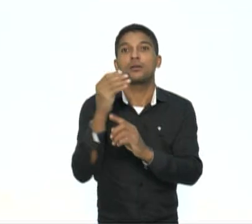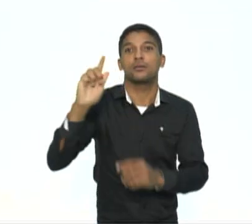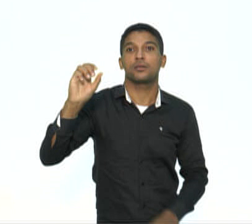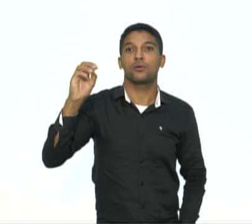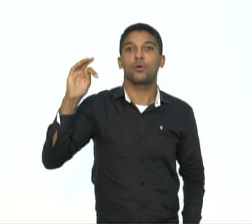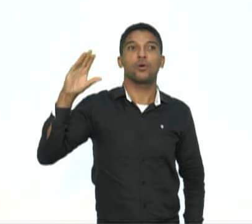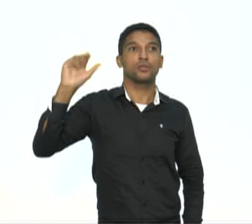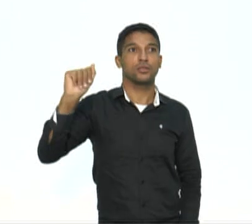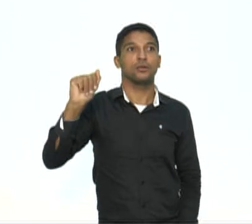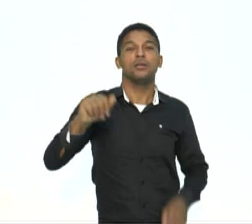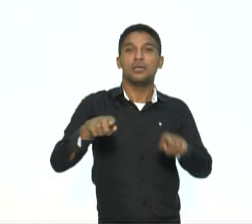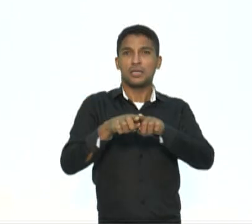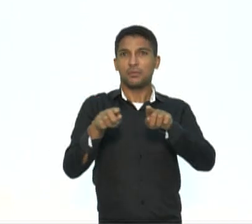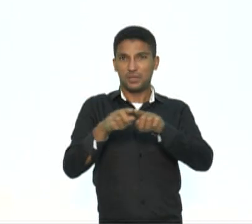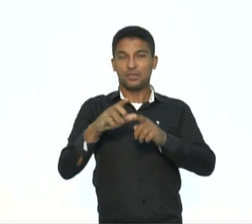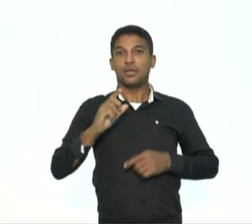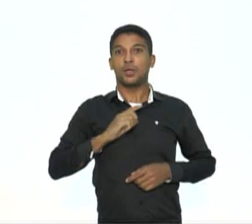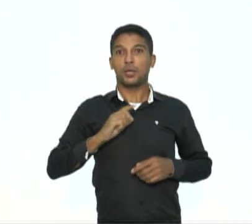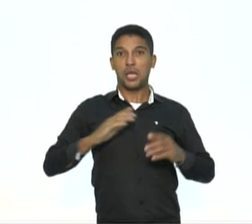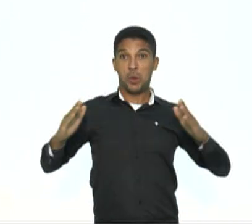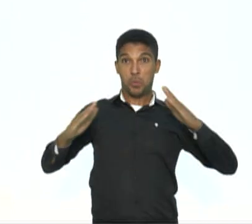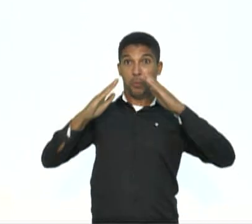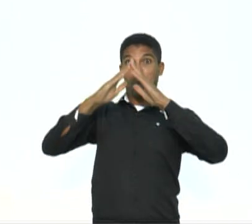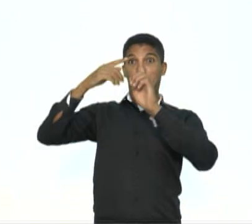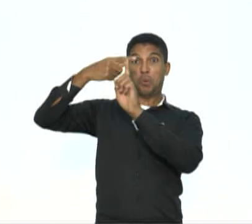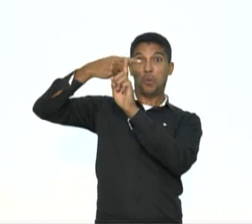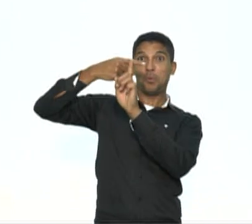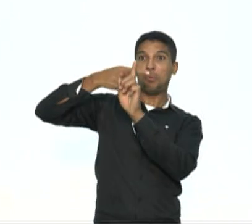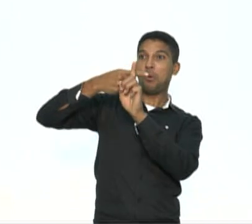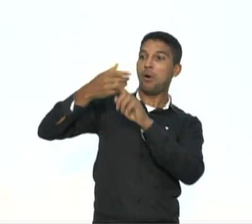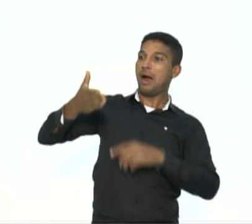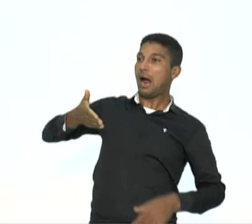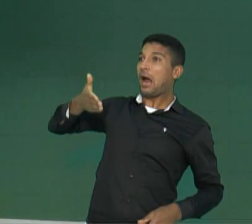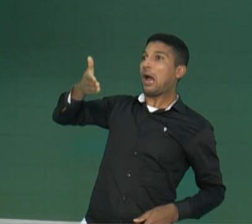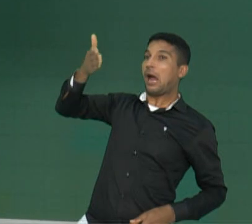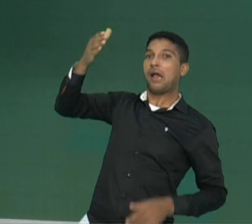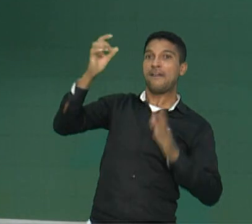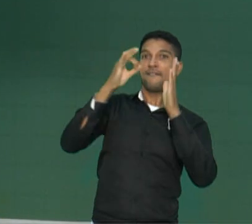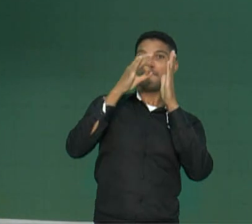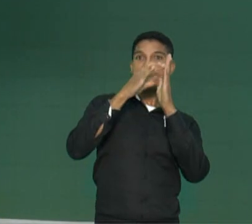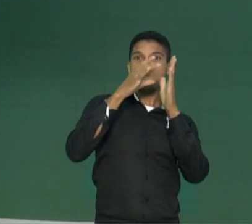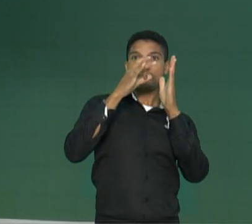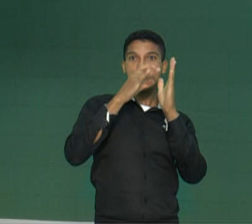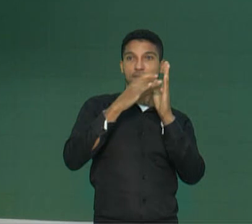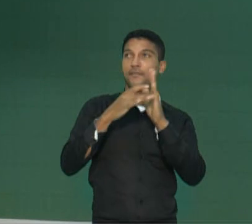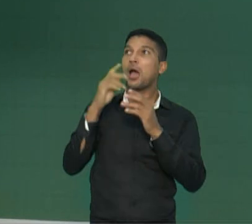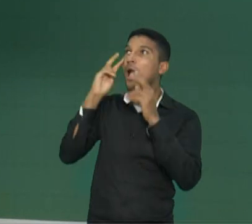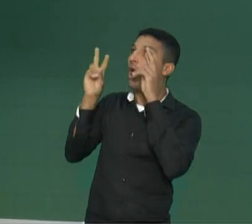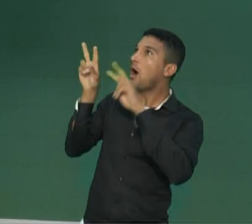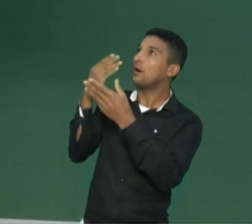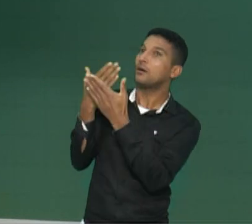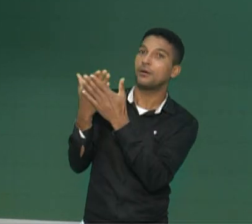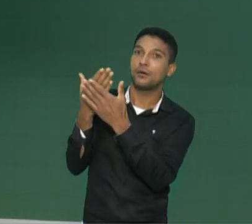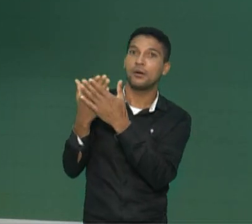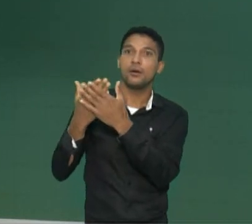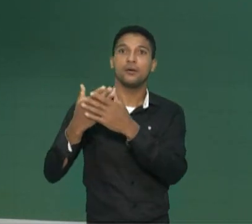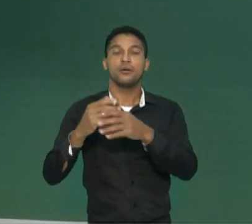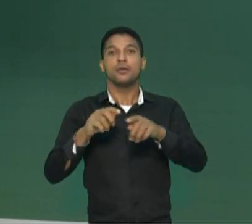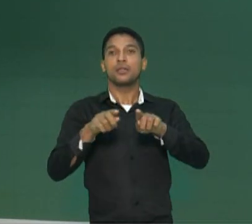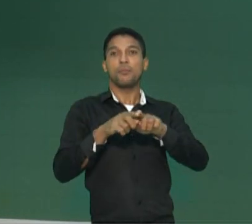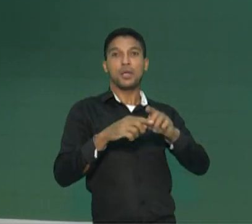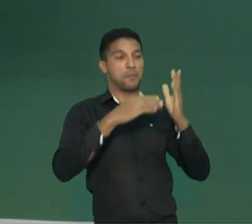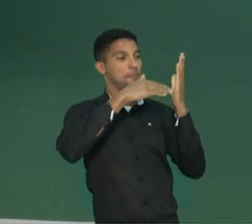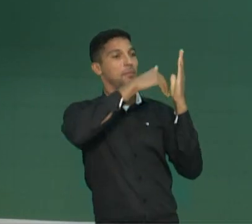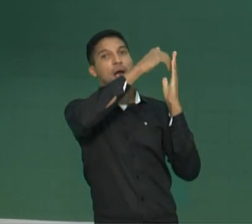os vitrais, as gárgulas e detalhes importantes da arquitetura gótica. E também a gente vai trabalhar um pouco, né, citar como foi a